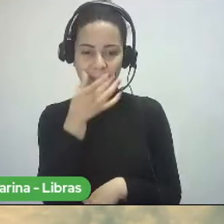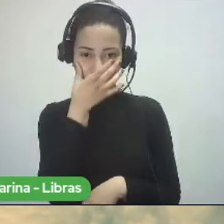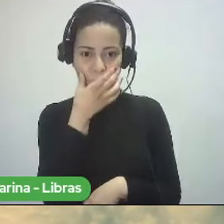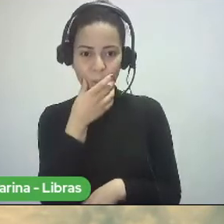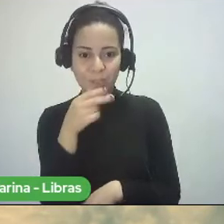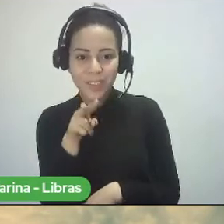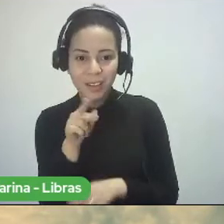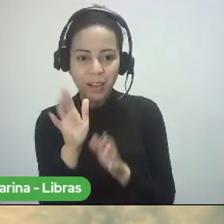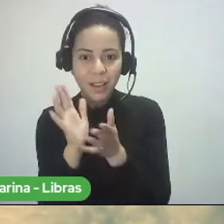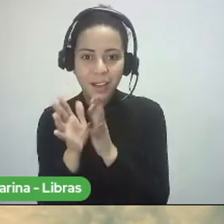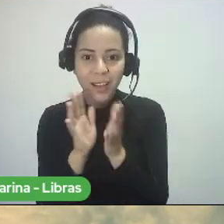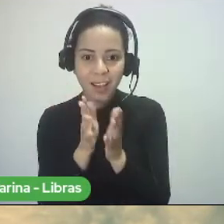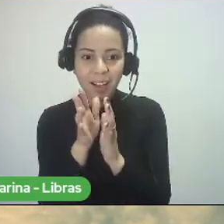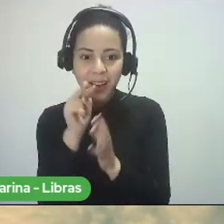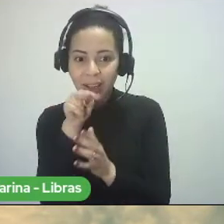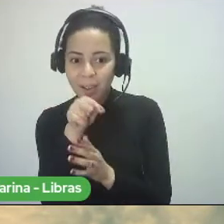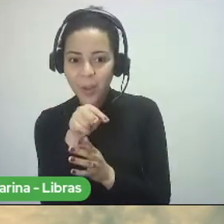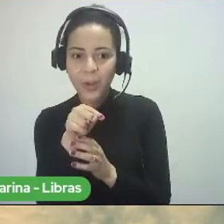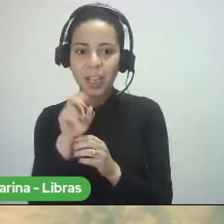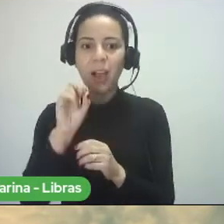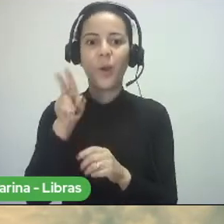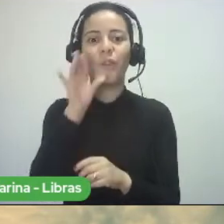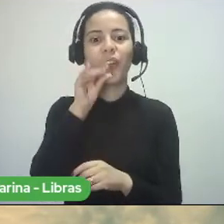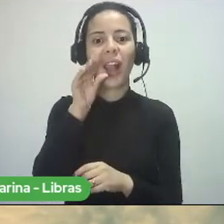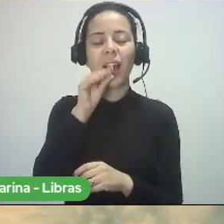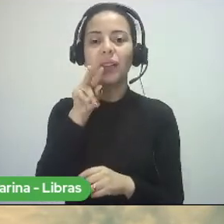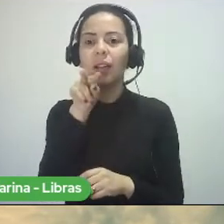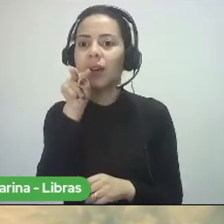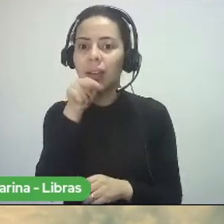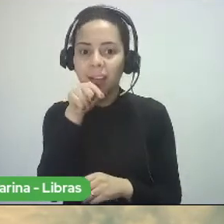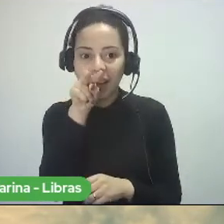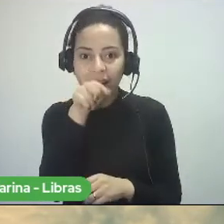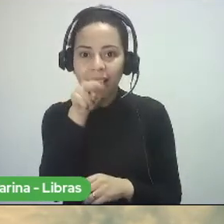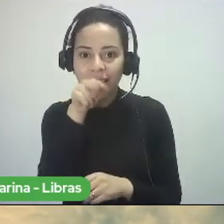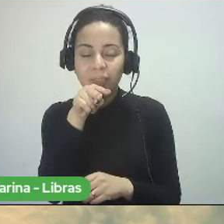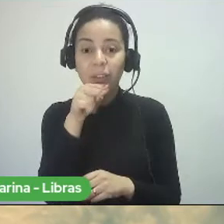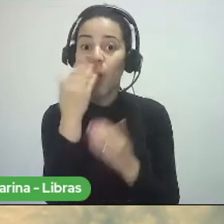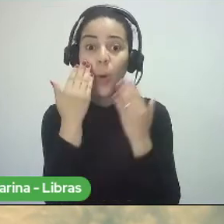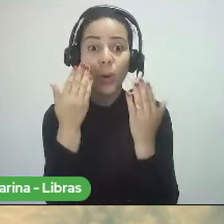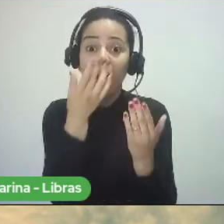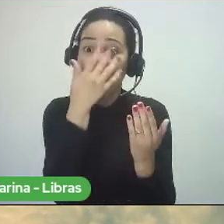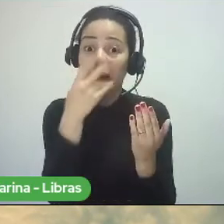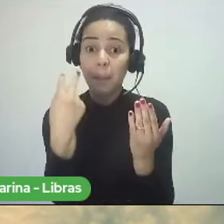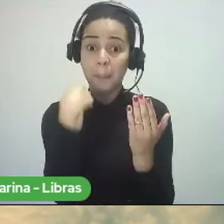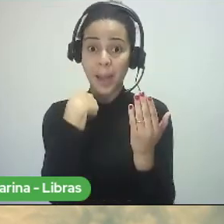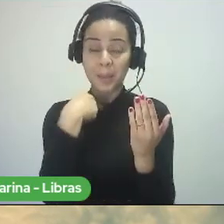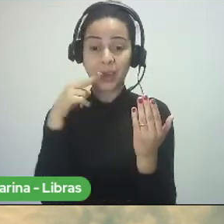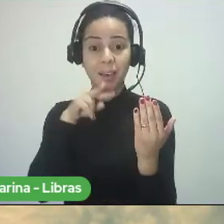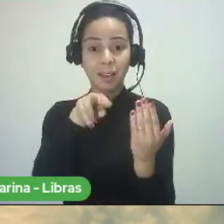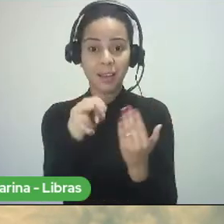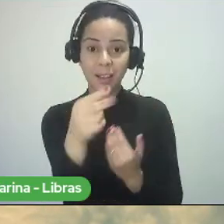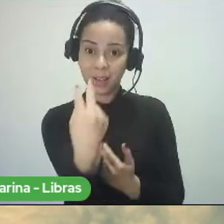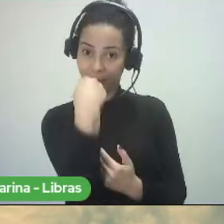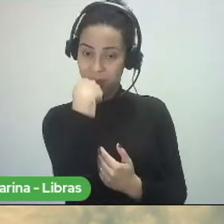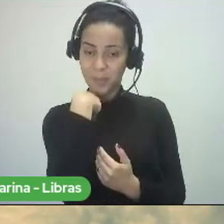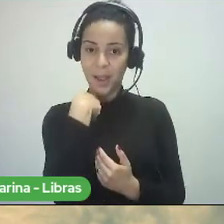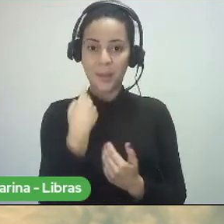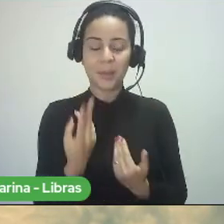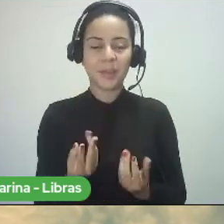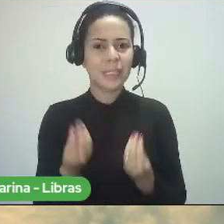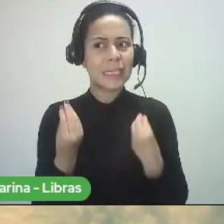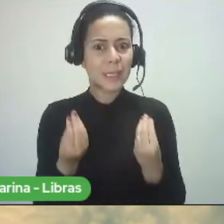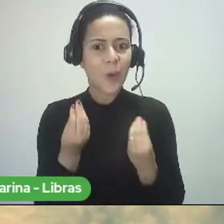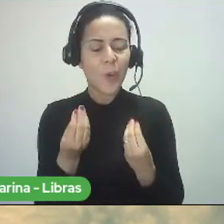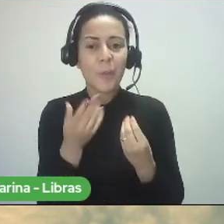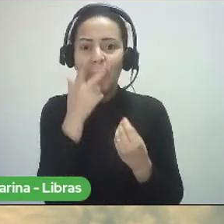e fica se olhando, né? E outra coisa, como a gente está olhando direto para a câmera, parece que